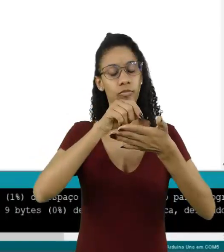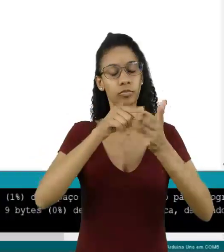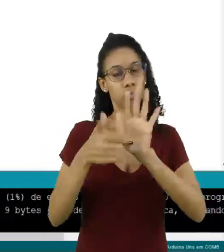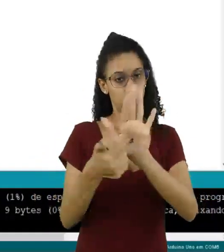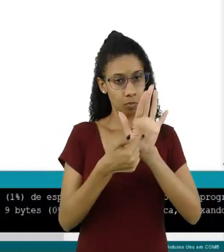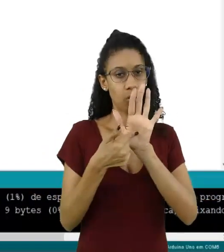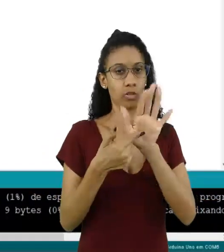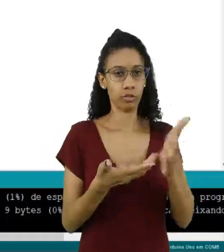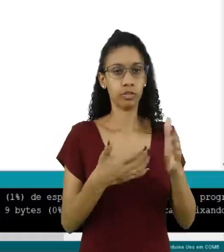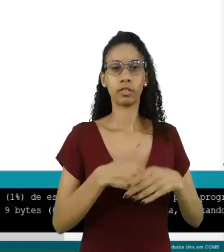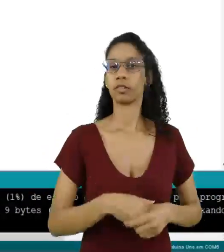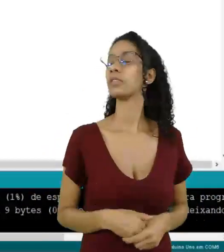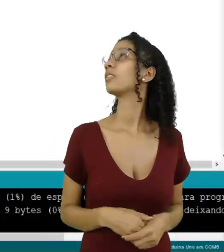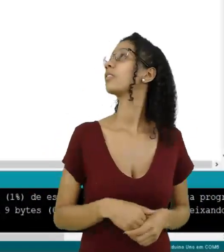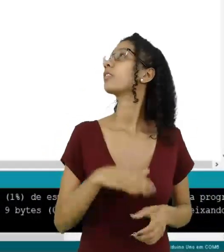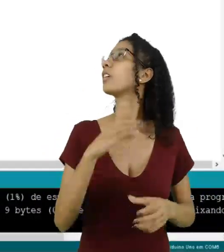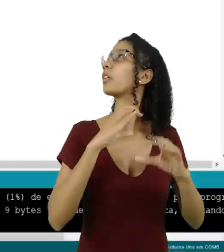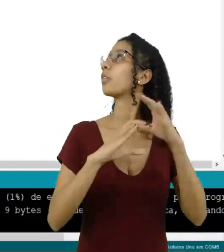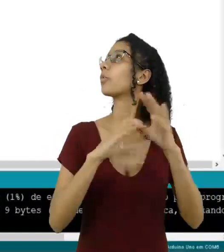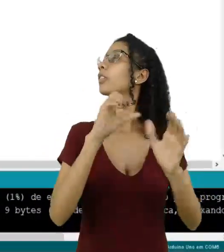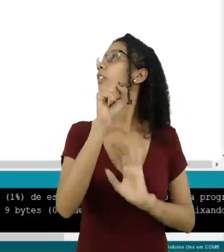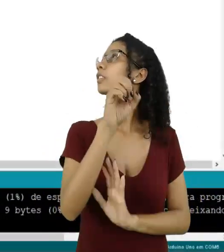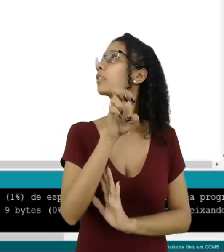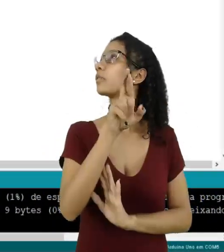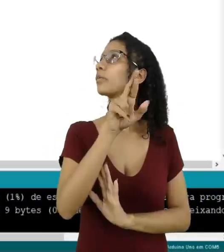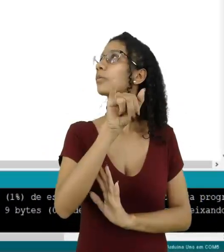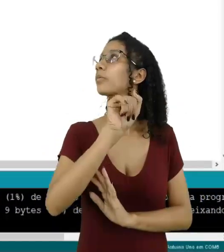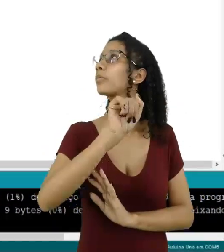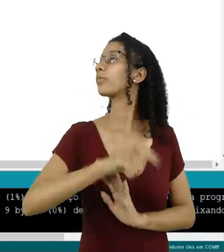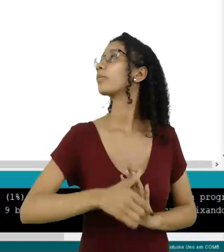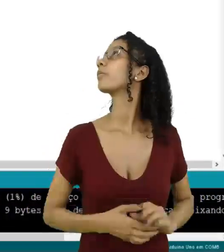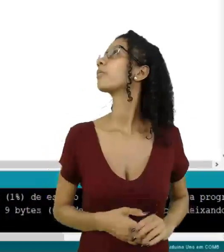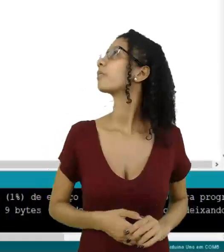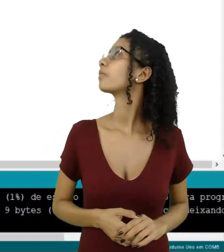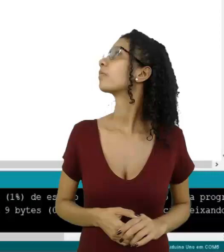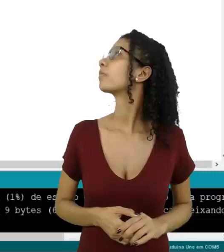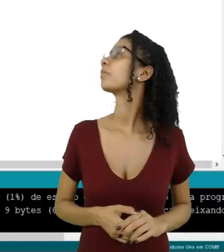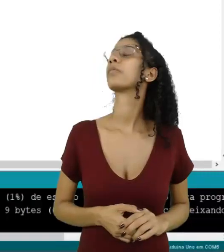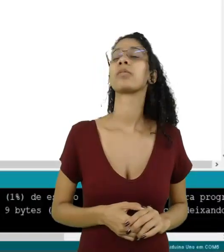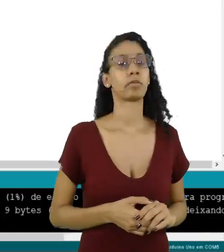via comunicação serial.